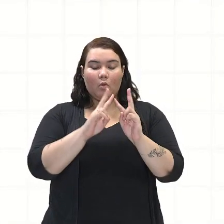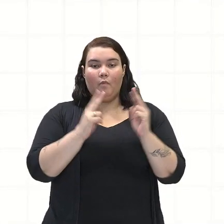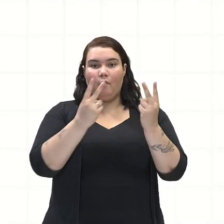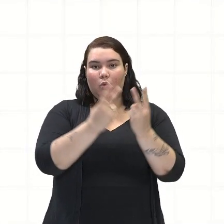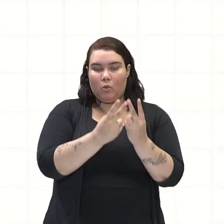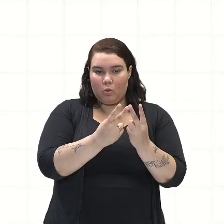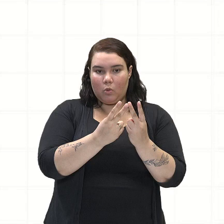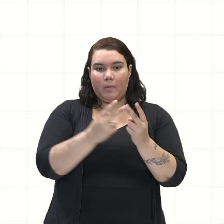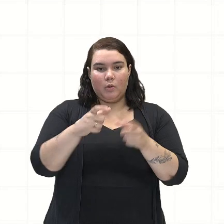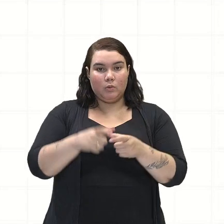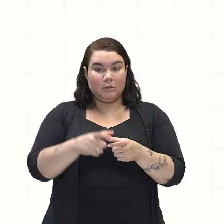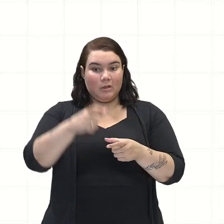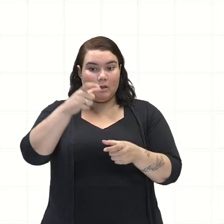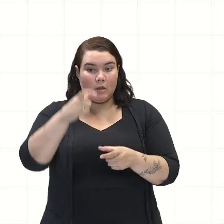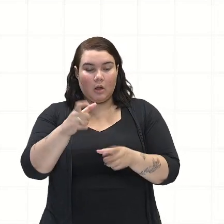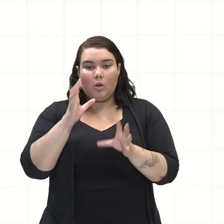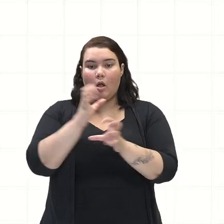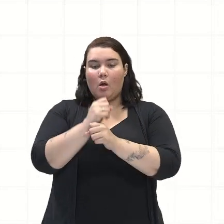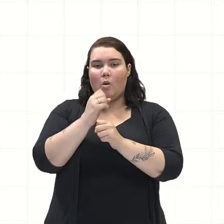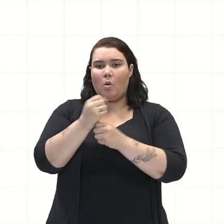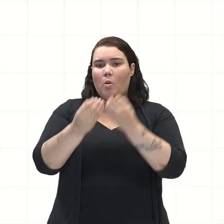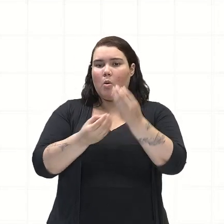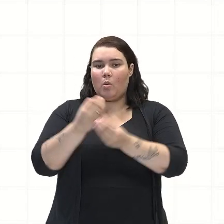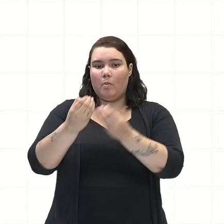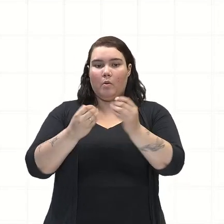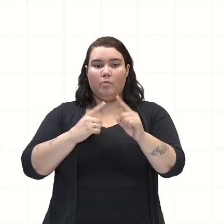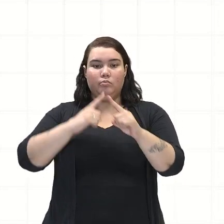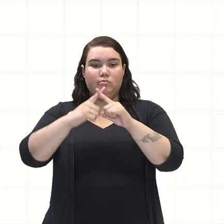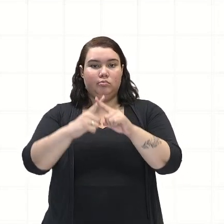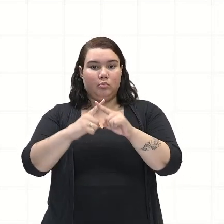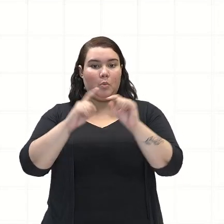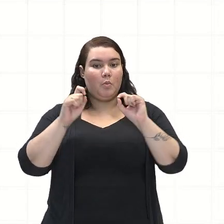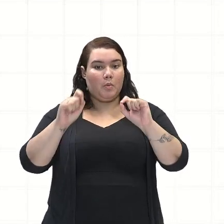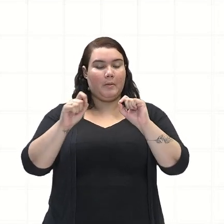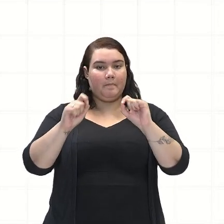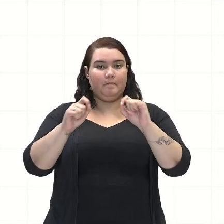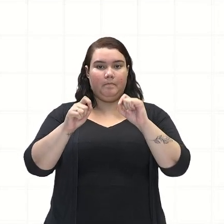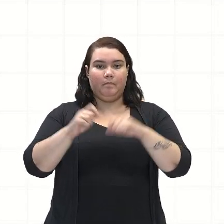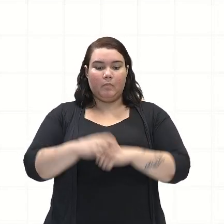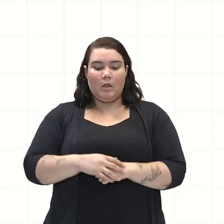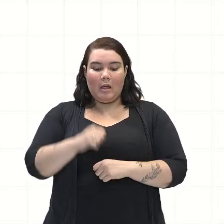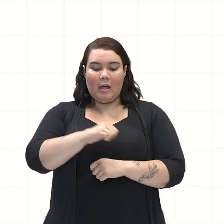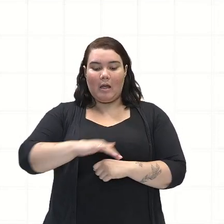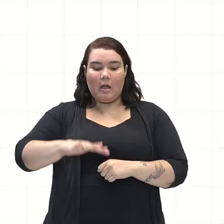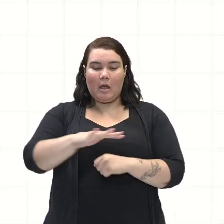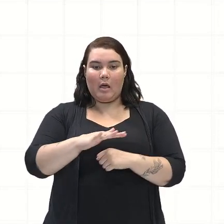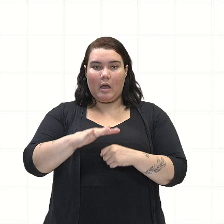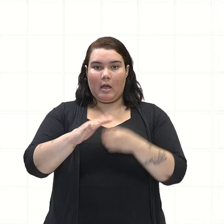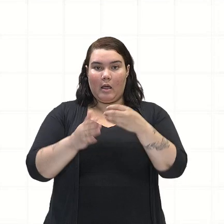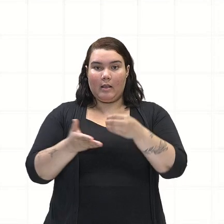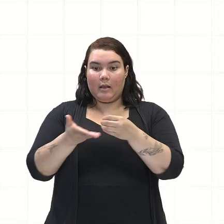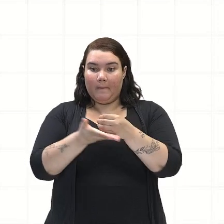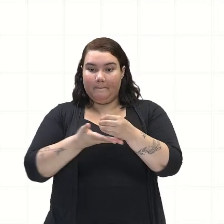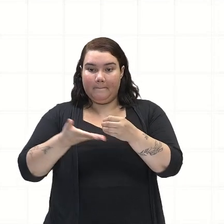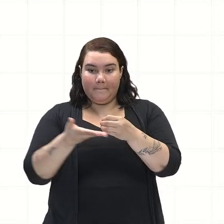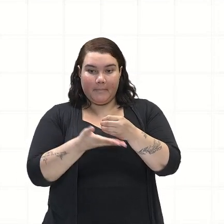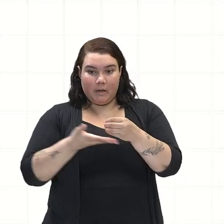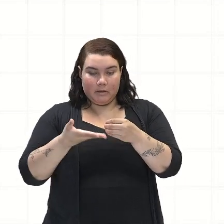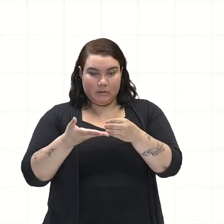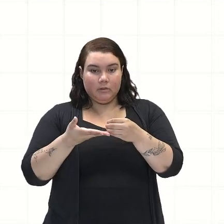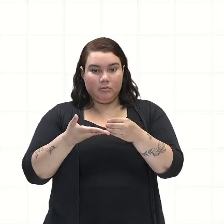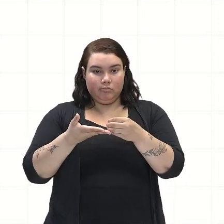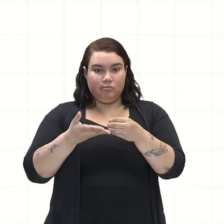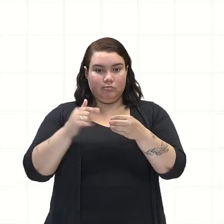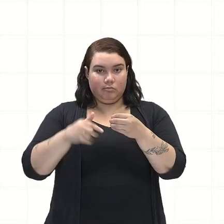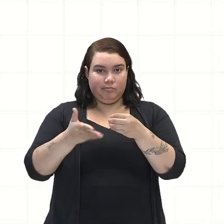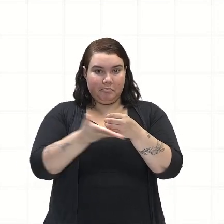de um cilindro ele é calculado pela multiplicação entre a área da base, olha